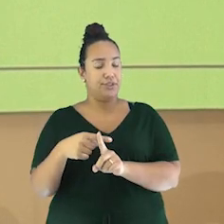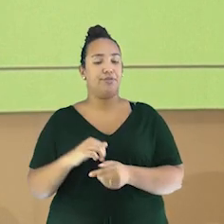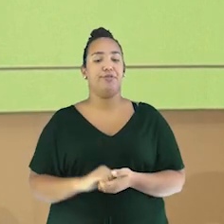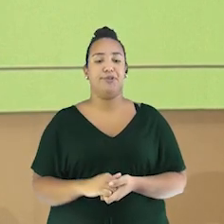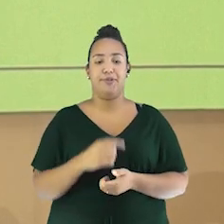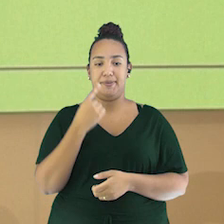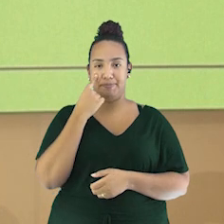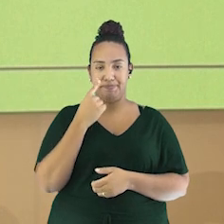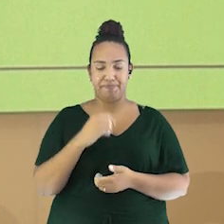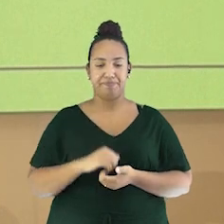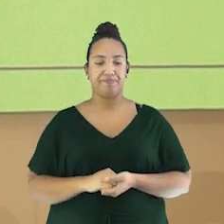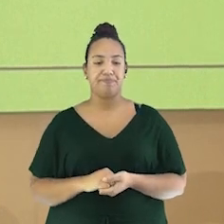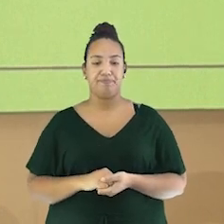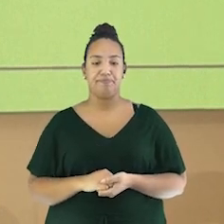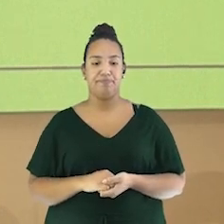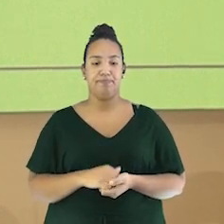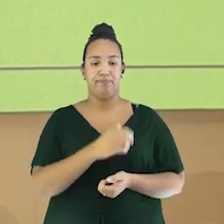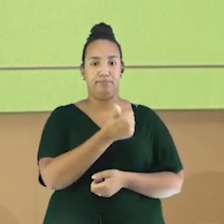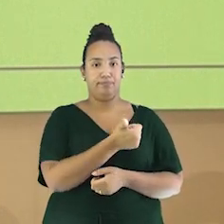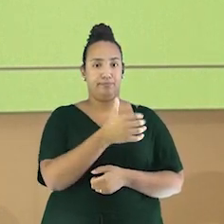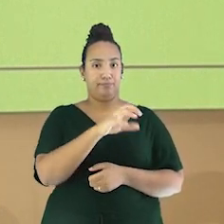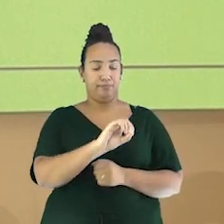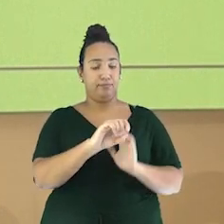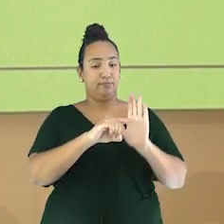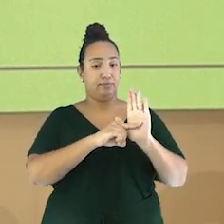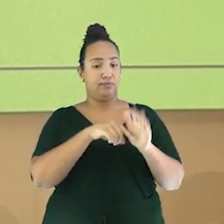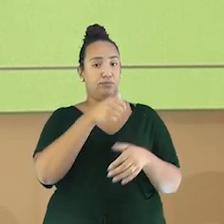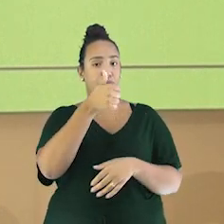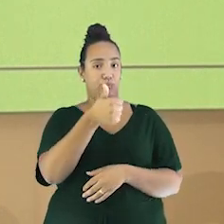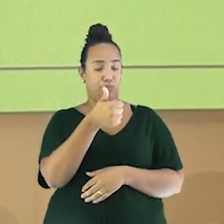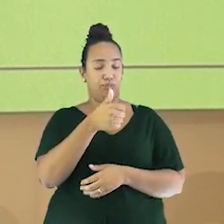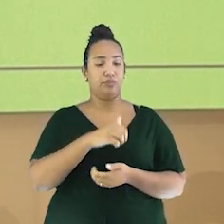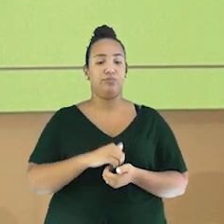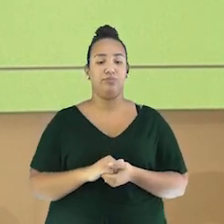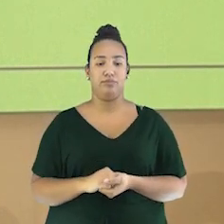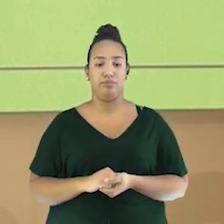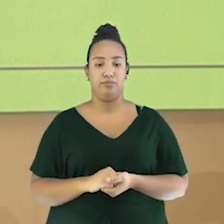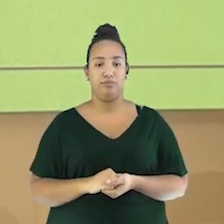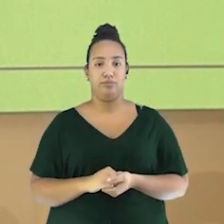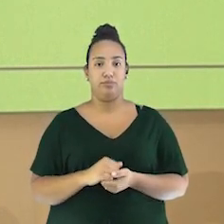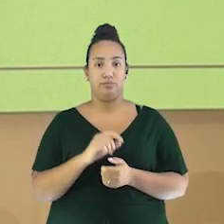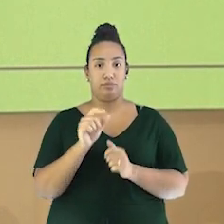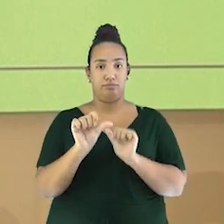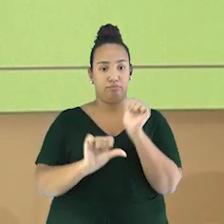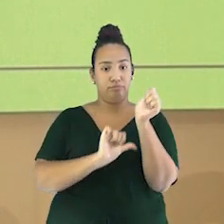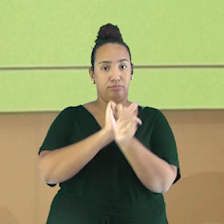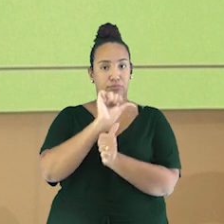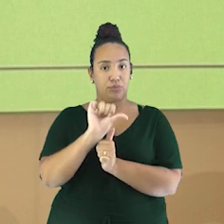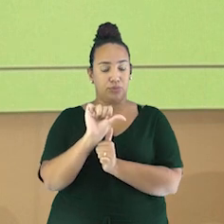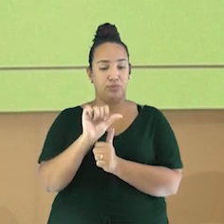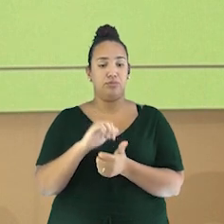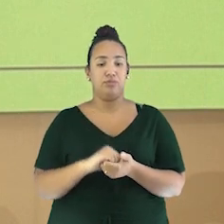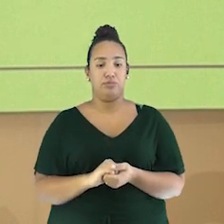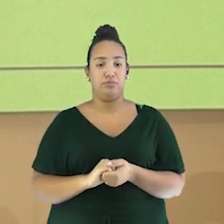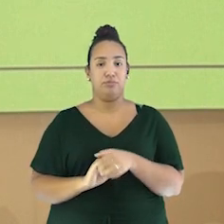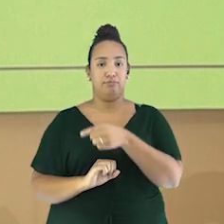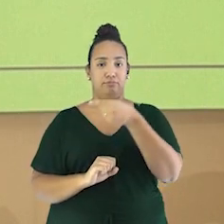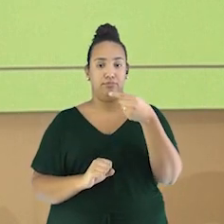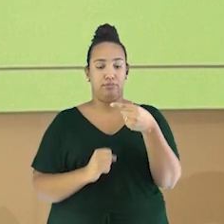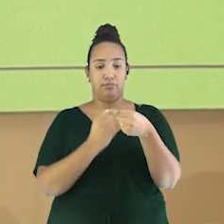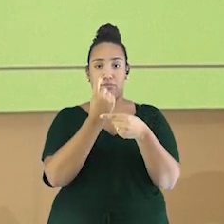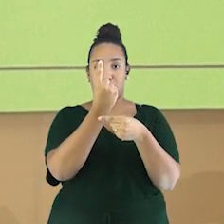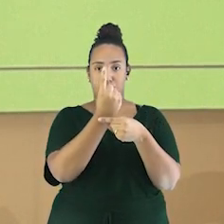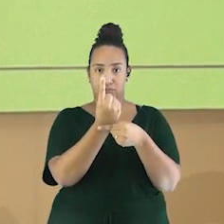Veja, 10 elevado a menos 1. A gente inverte a fração, 1 vai se tornar o